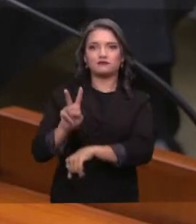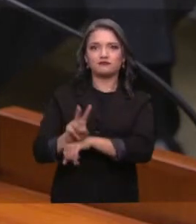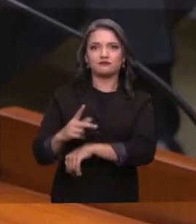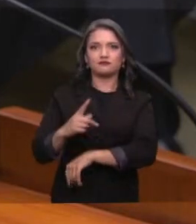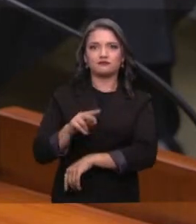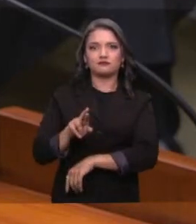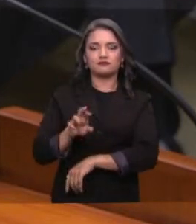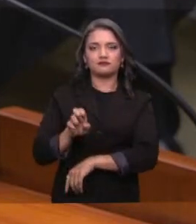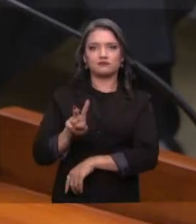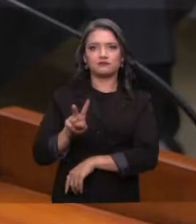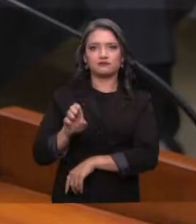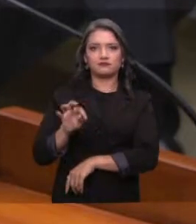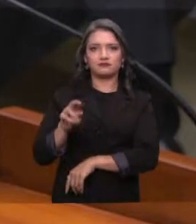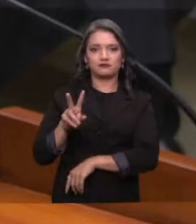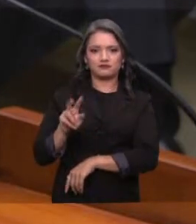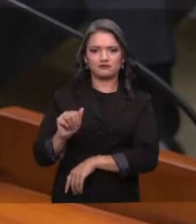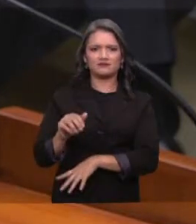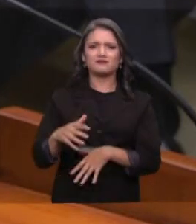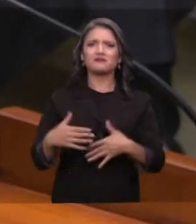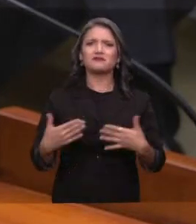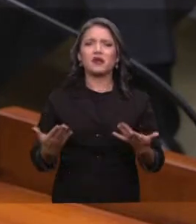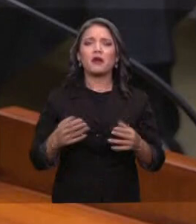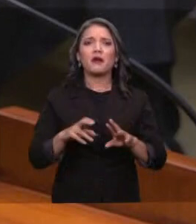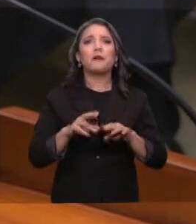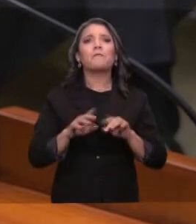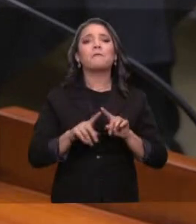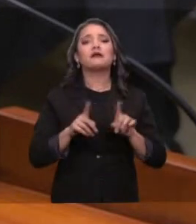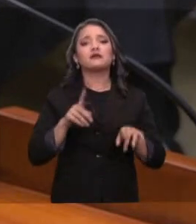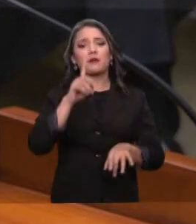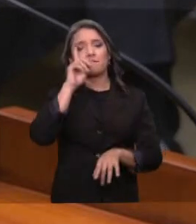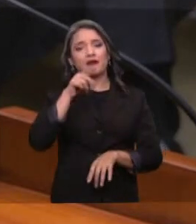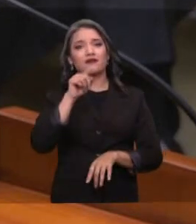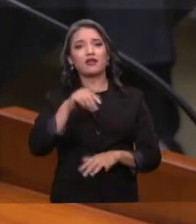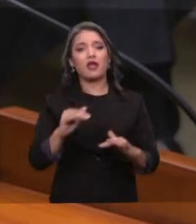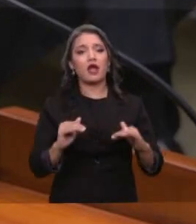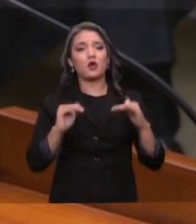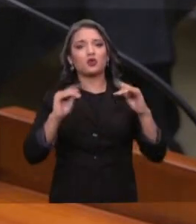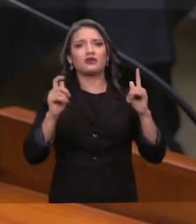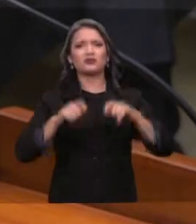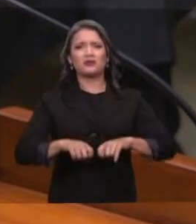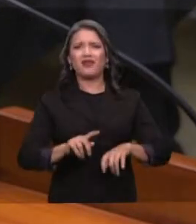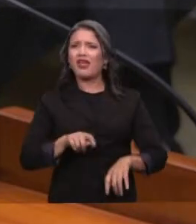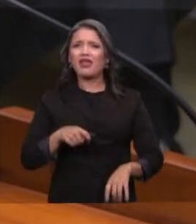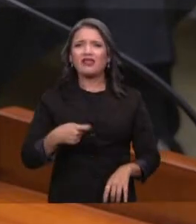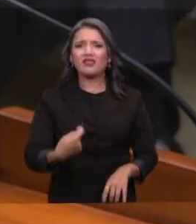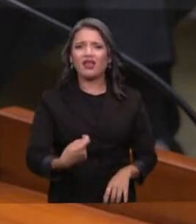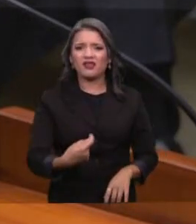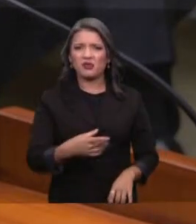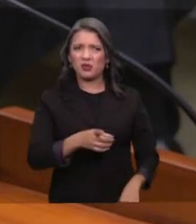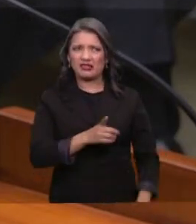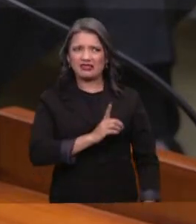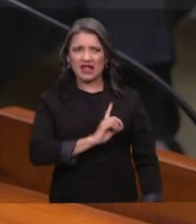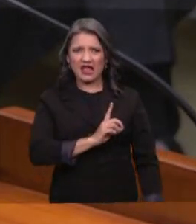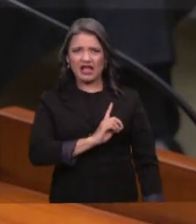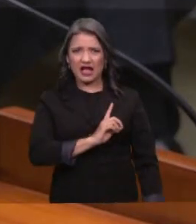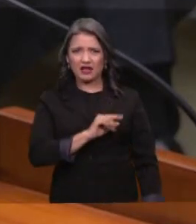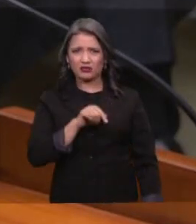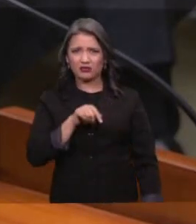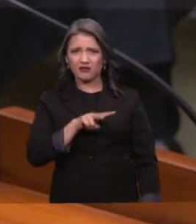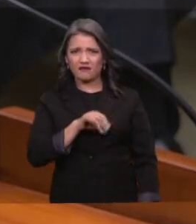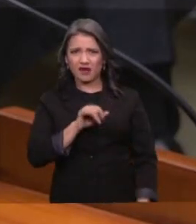Primeiro, que autoridade competente é essa? É o delegado de polícia que pode relaxar